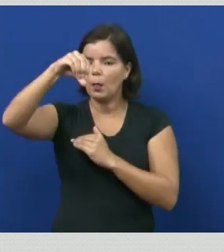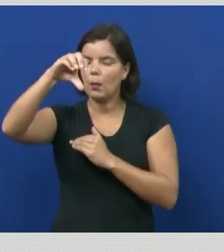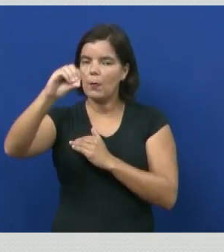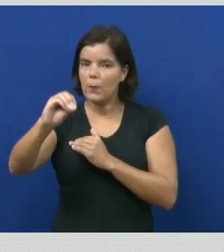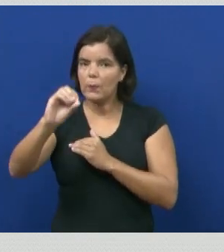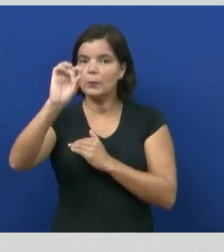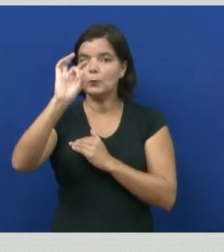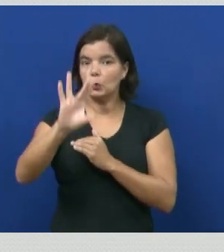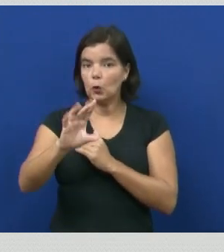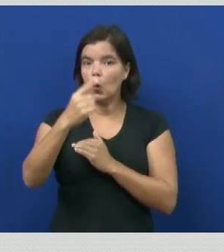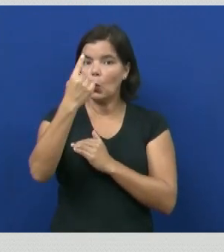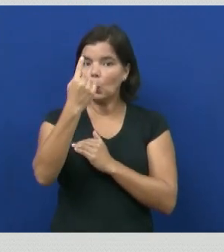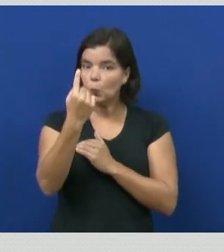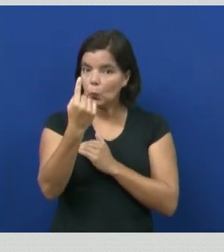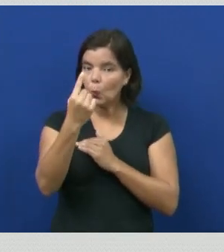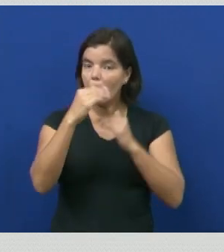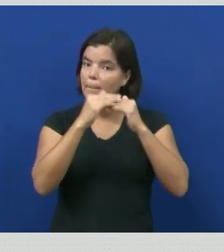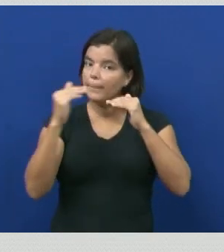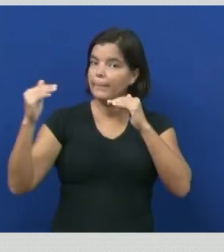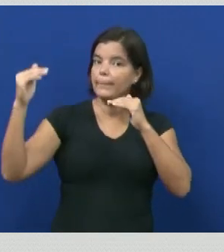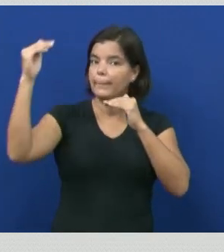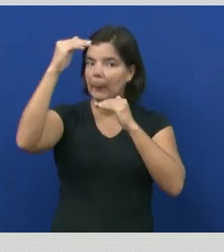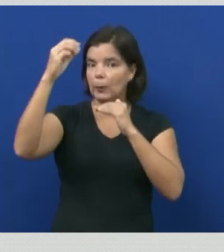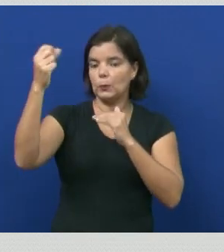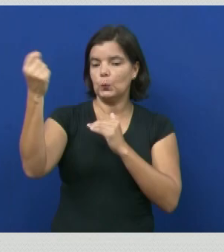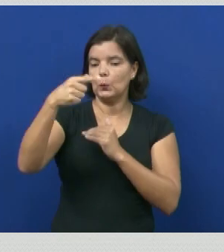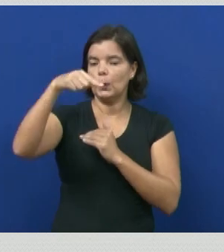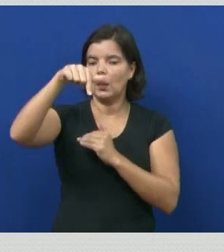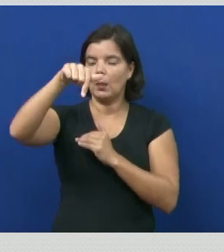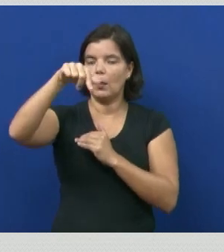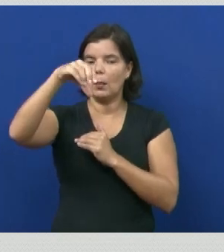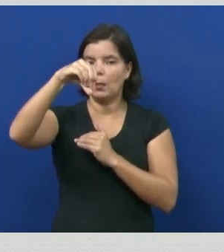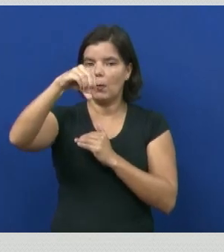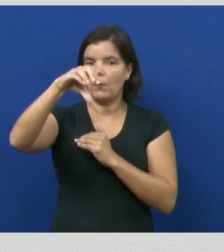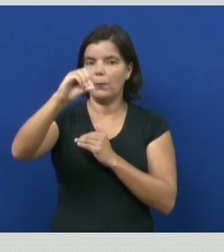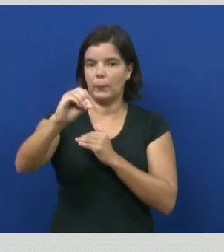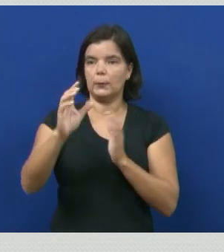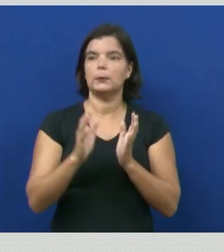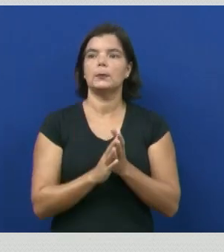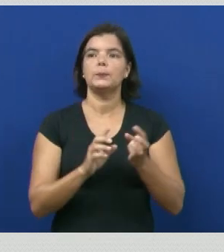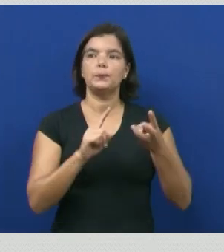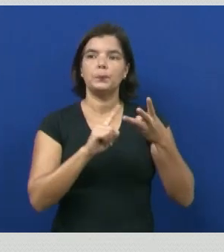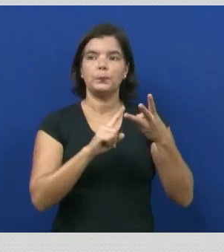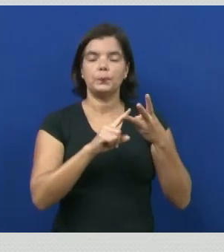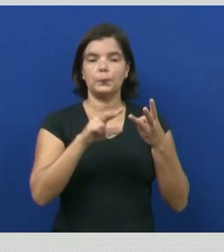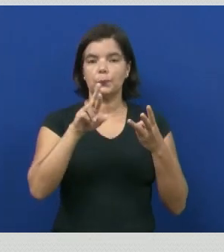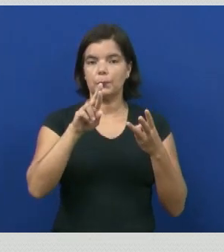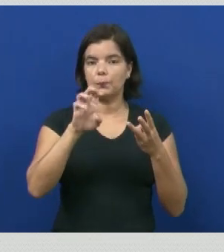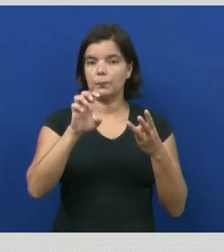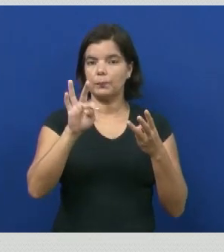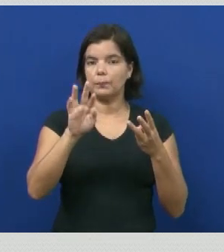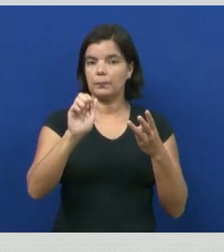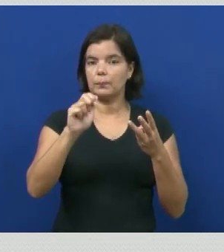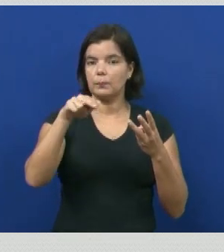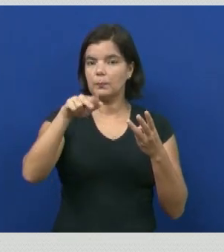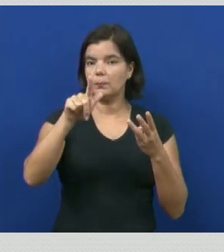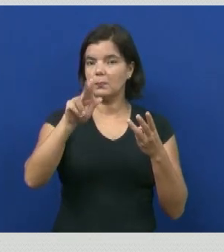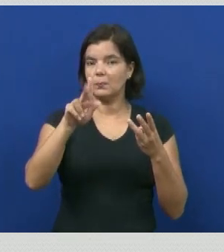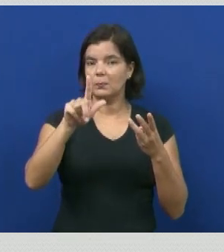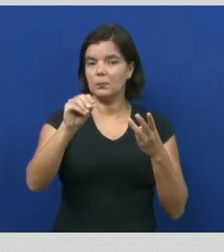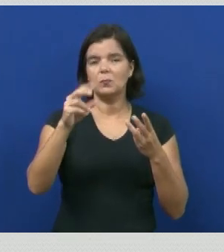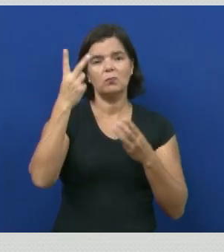tem somente um ângulo maior que 90 graus. E, por fim, nós temos o triângulo retângulo, que é algo bem